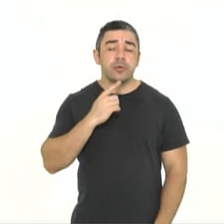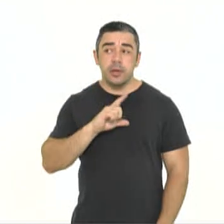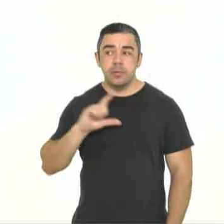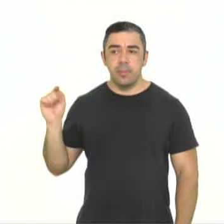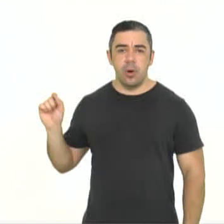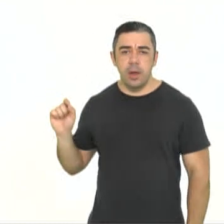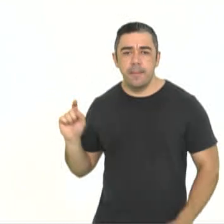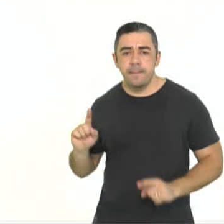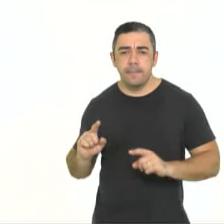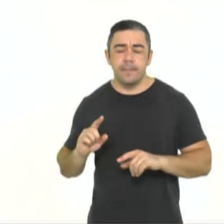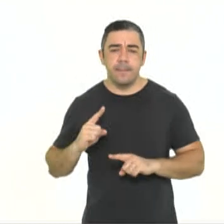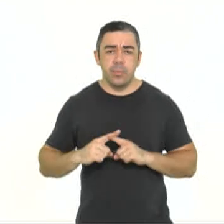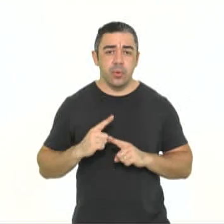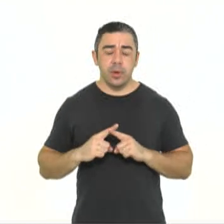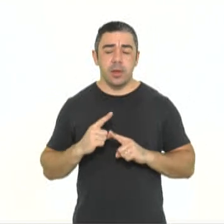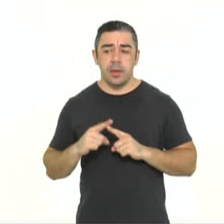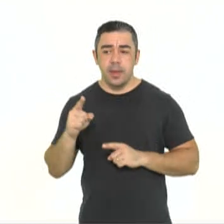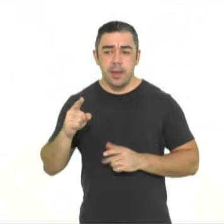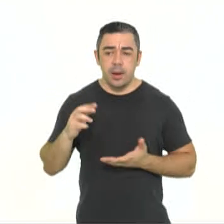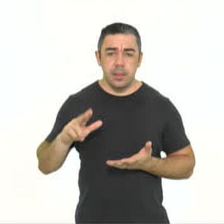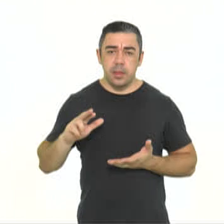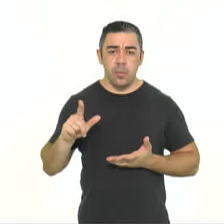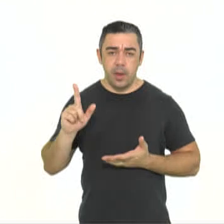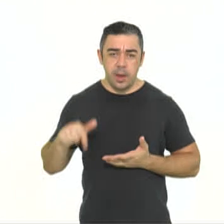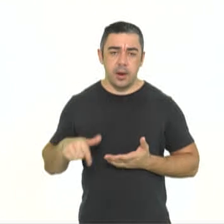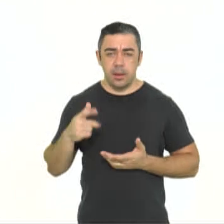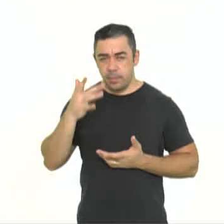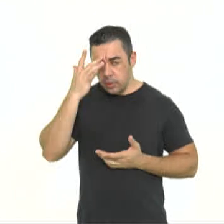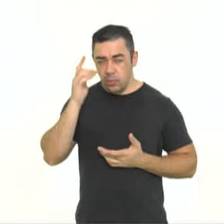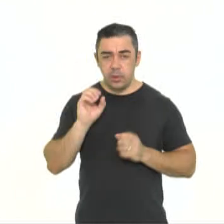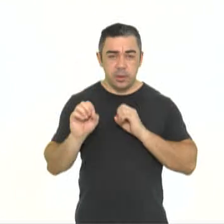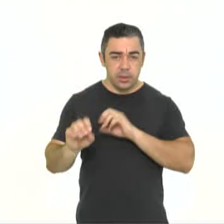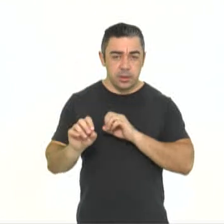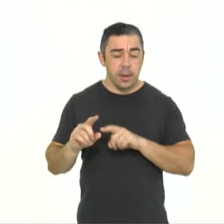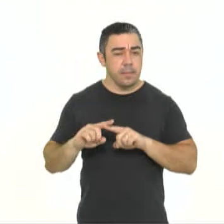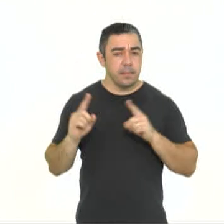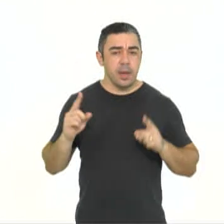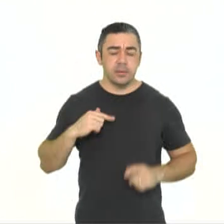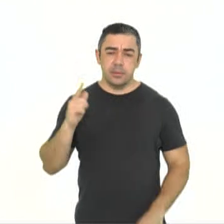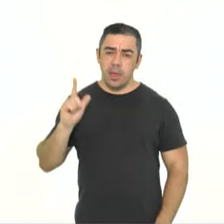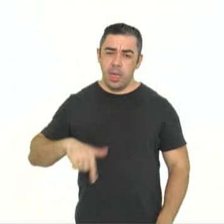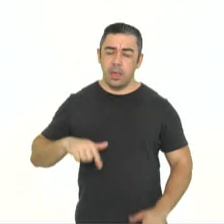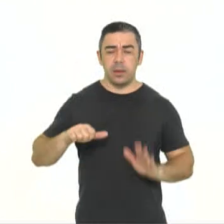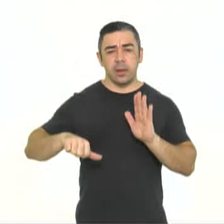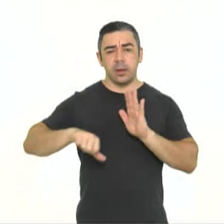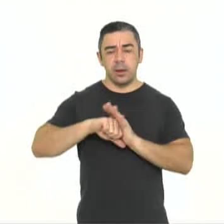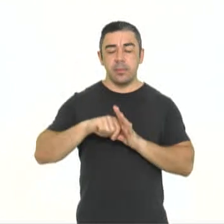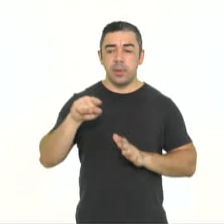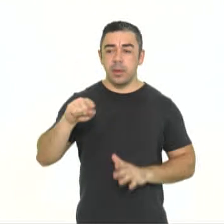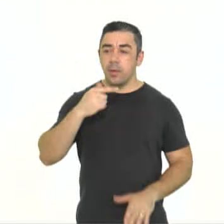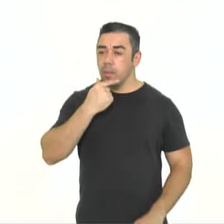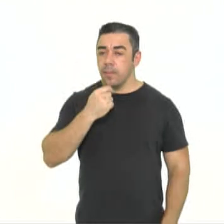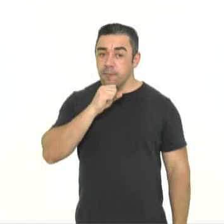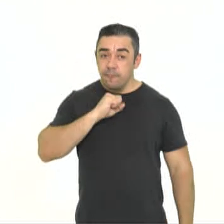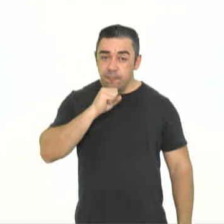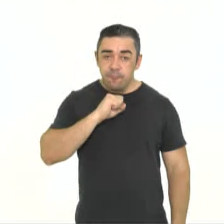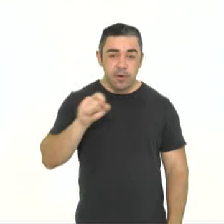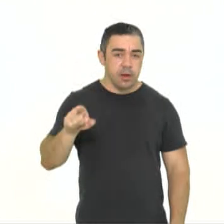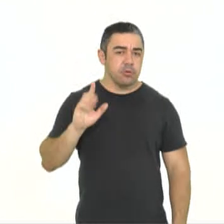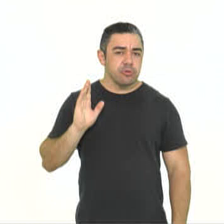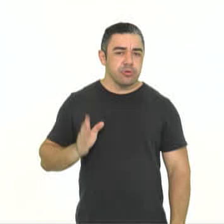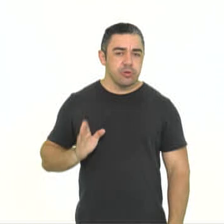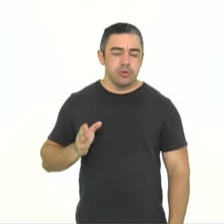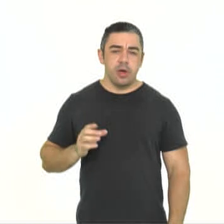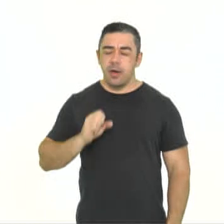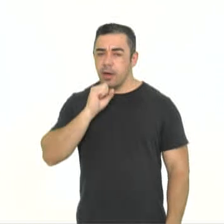embora, mesmo se não fosse ele o discípulo. Era sempre um crime mistificar aquele ancião, cuja velhice trazia